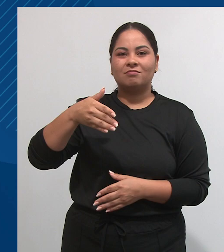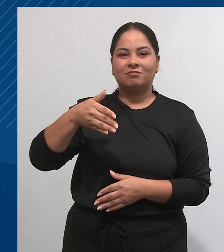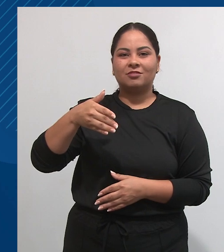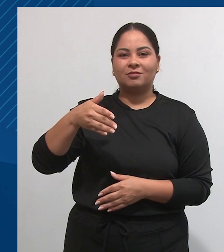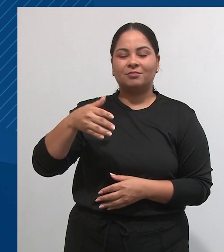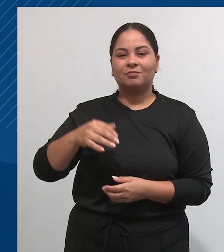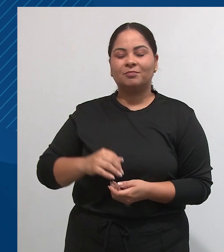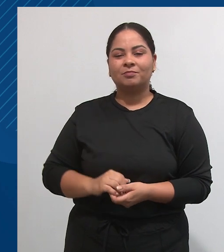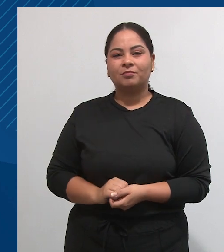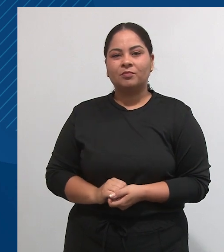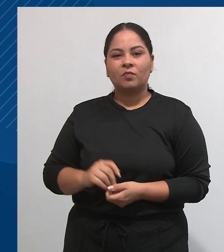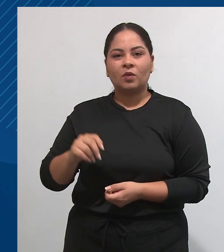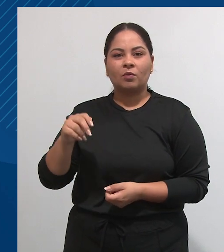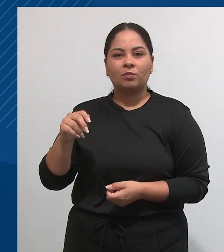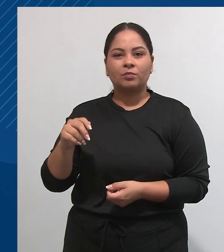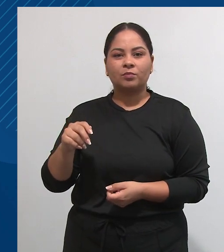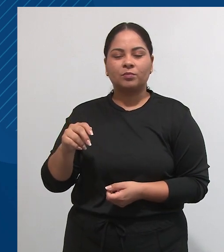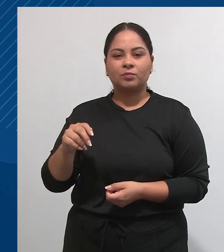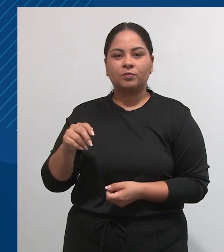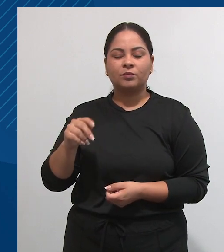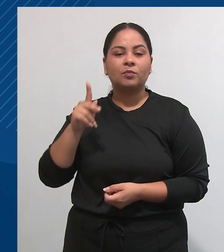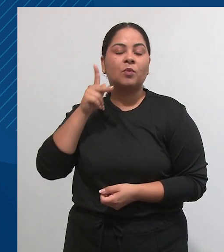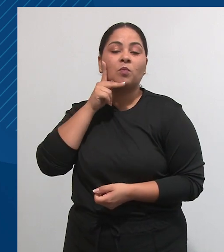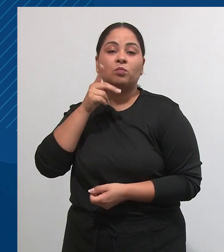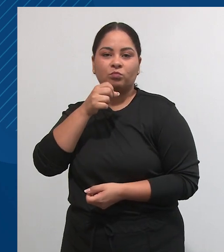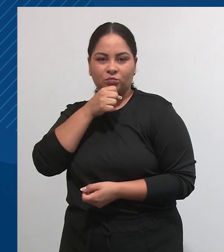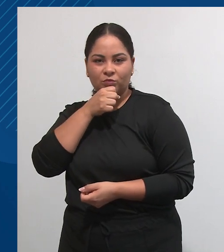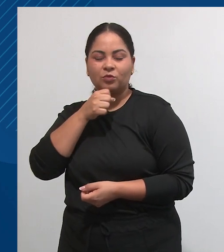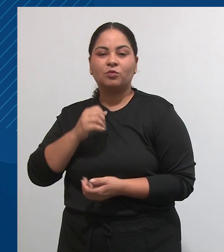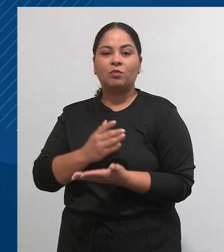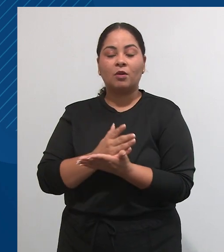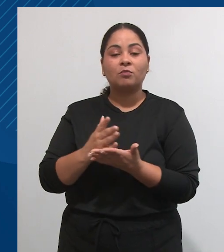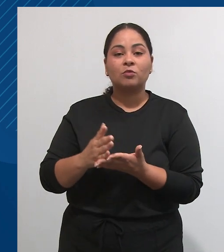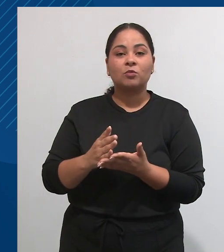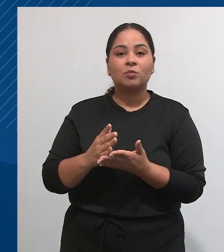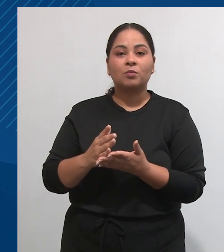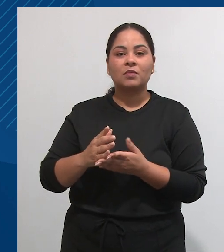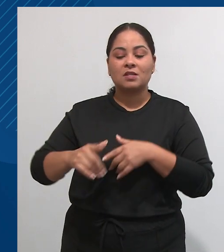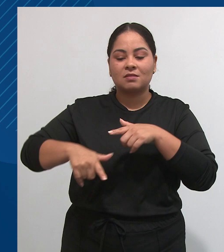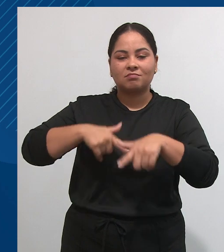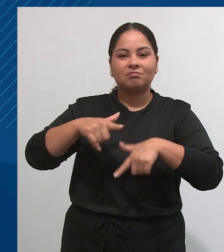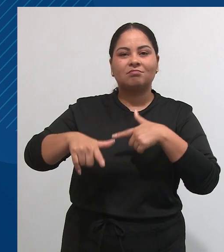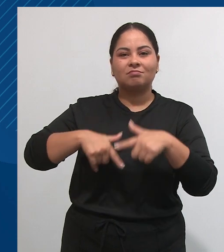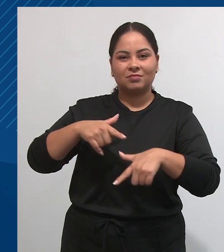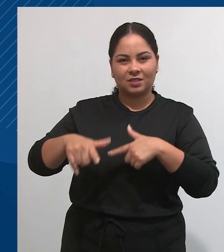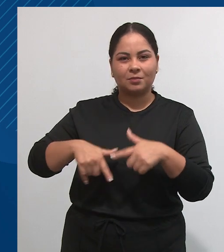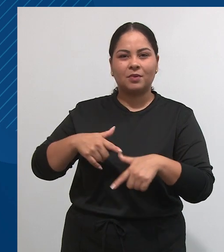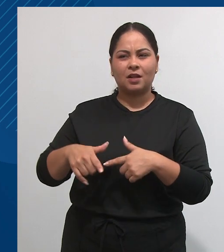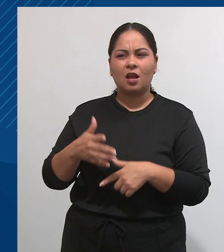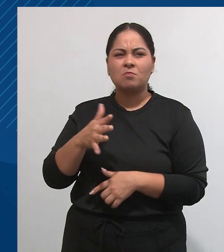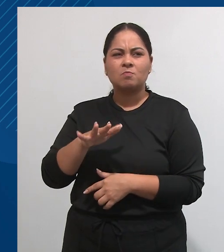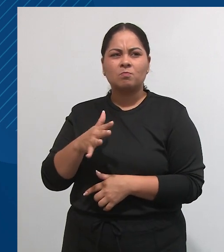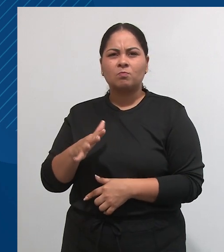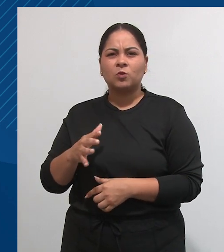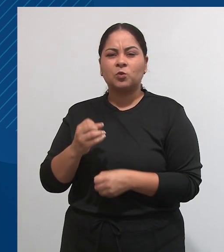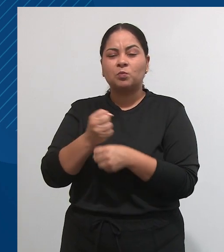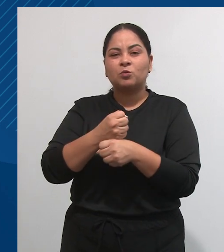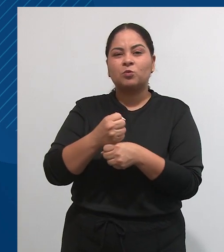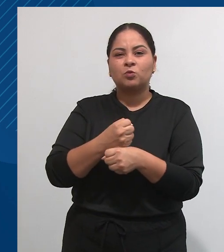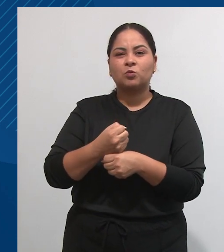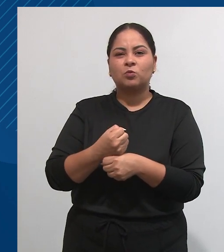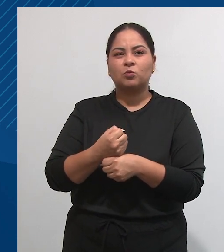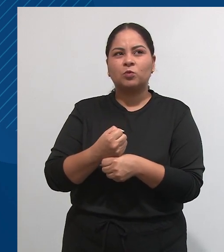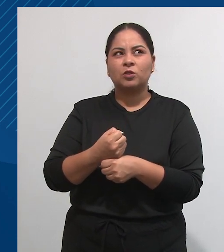E na década de 60, veio então, na década de 60, década de